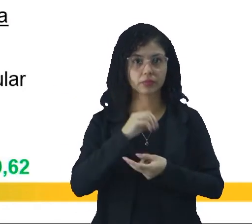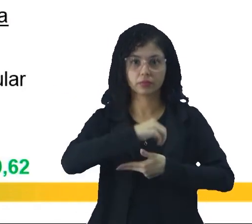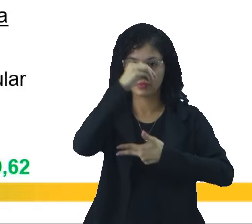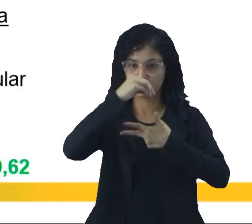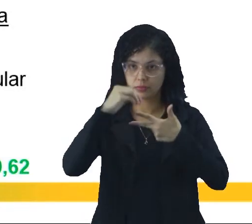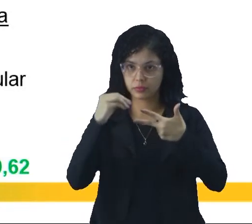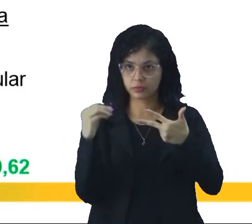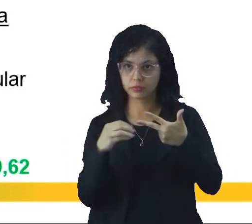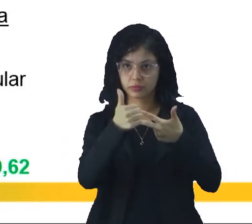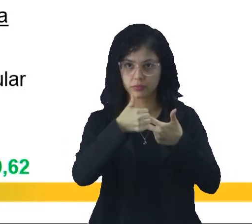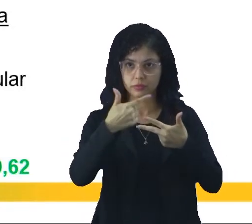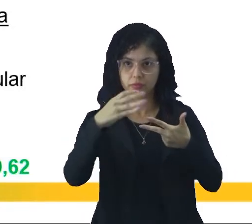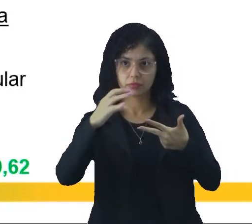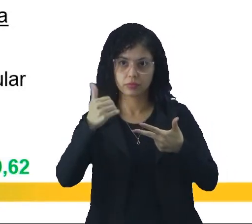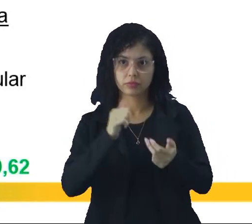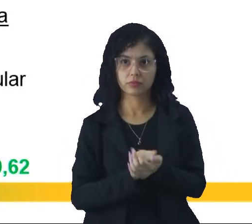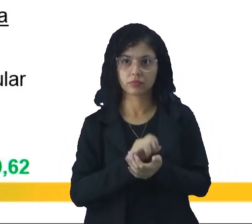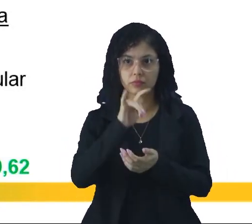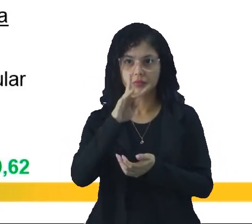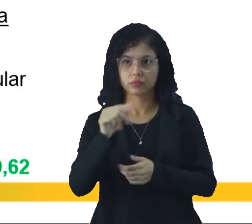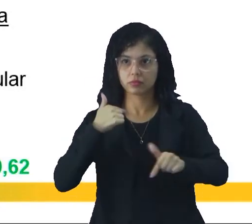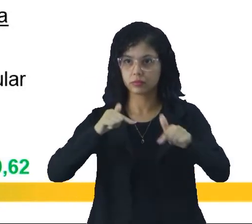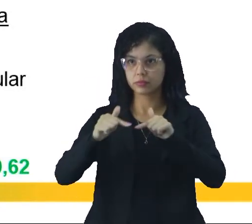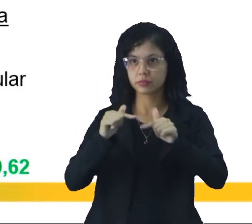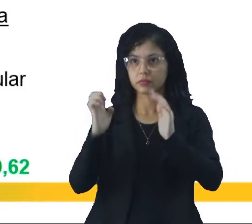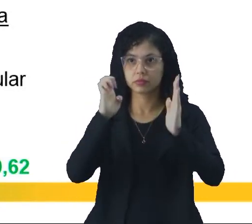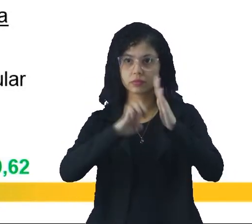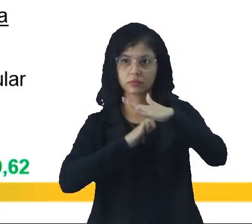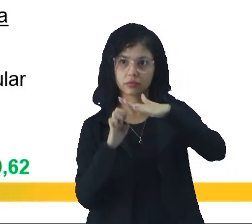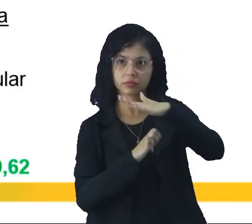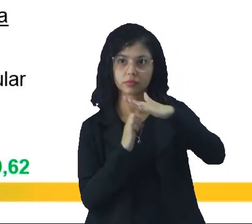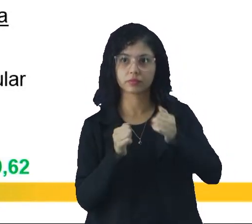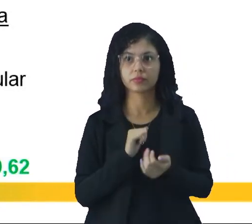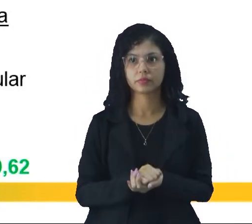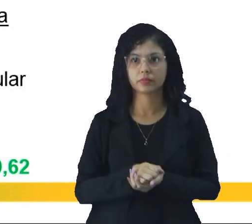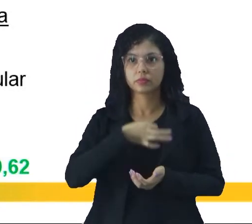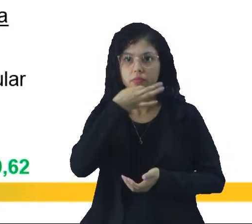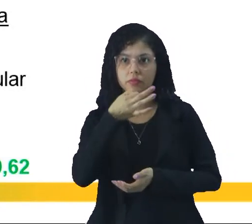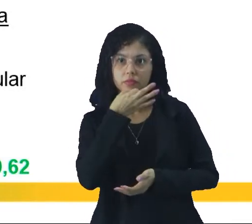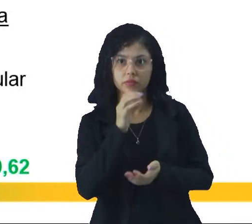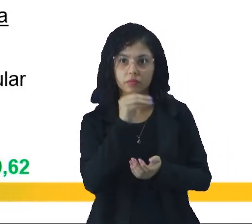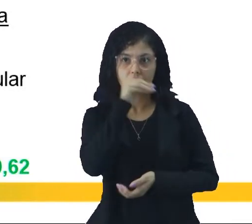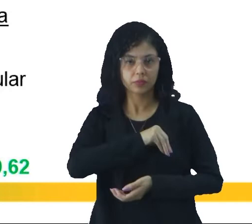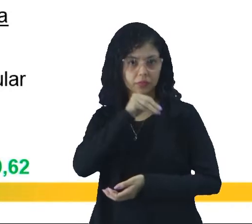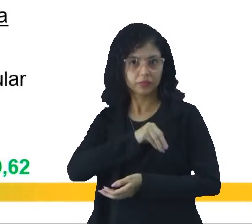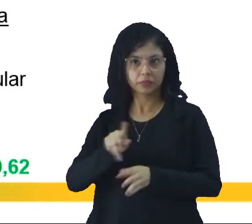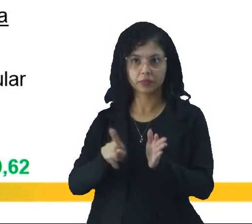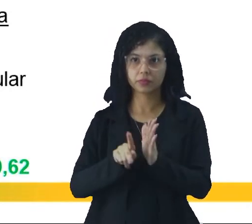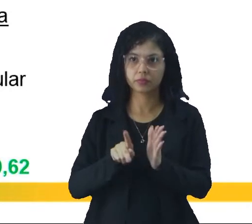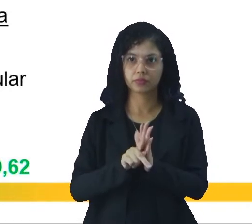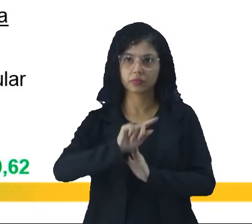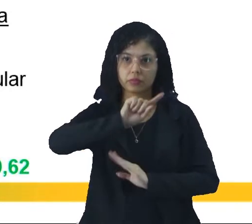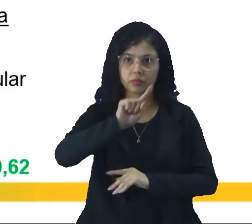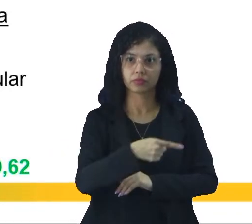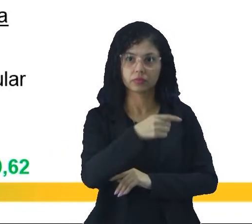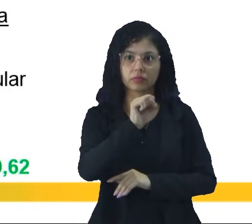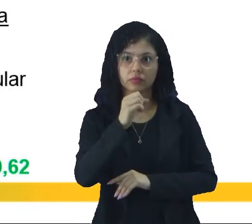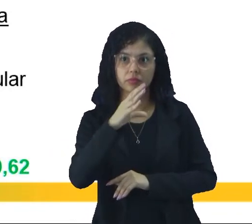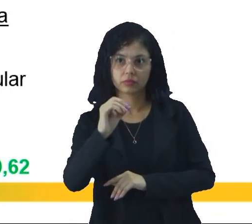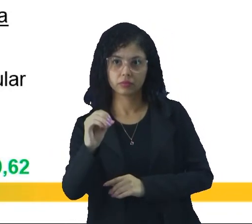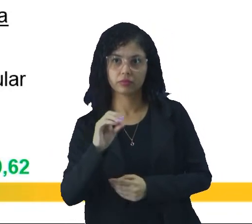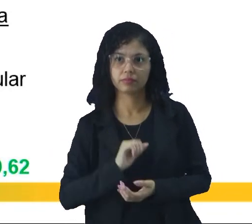Enem 2015. O Sindicato de Trabalhadores de uma empresa sugere que o piso salarial dessa classe seja de